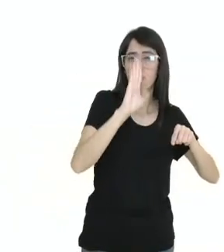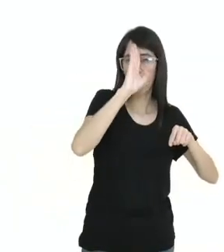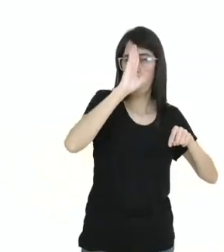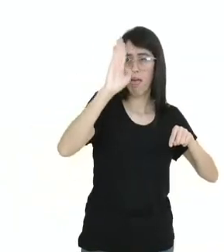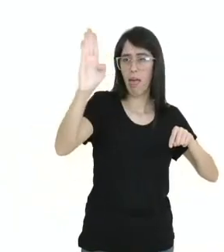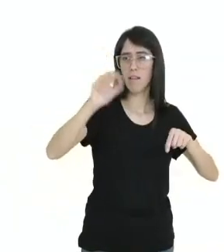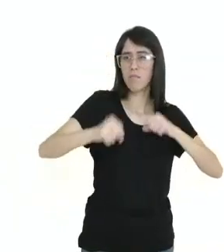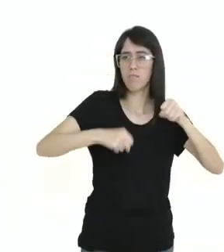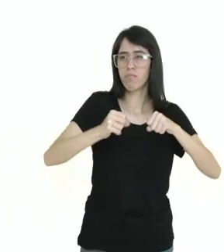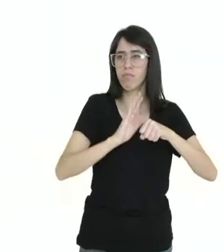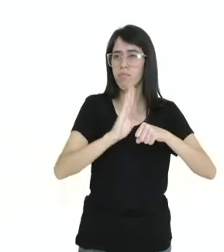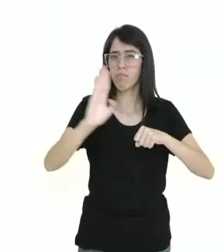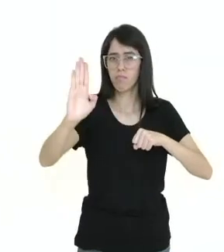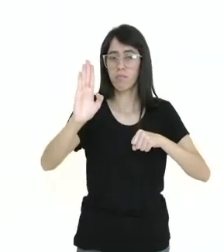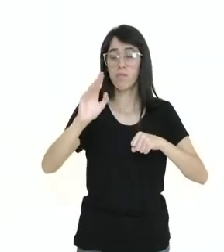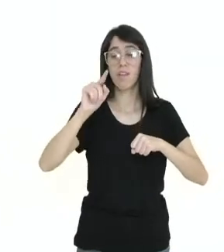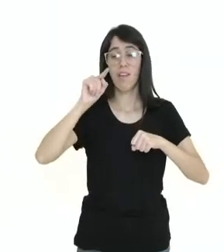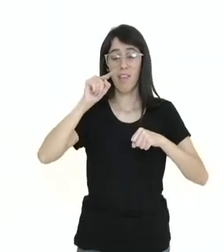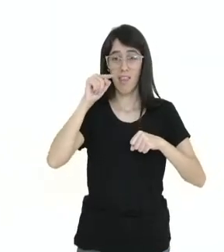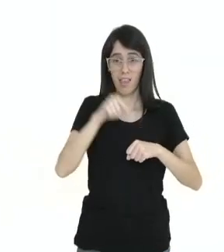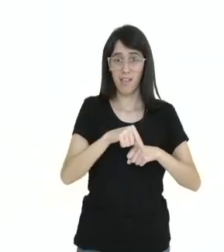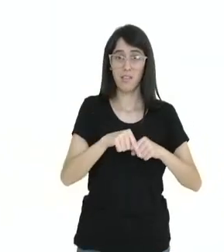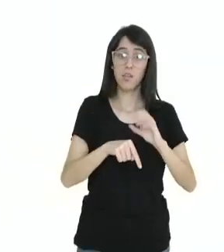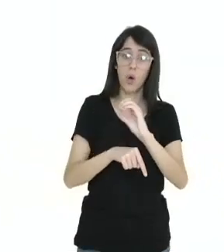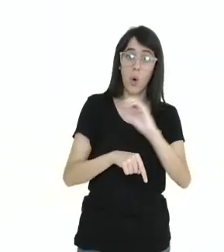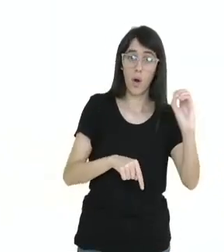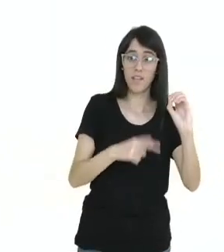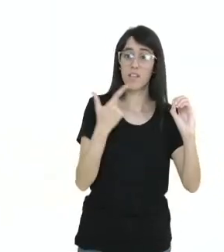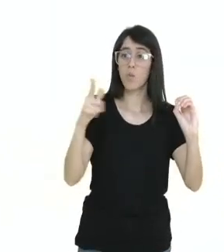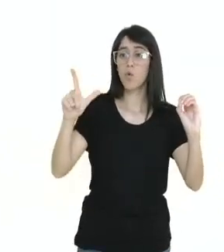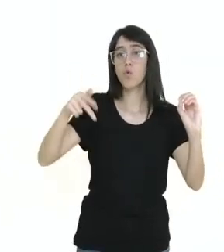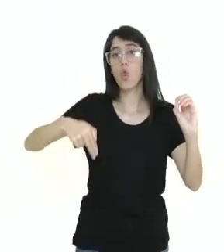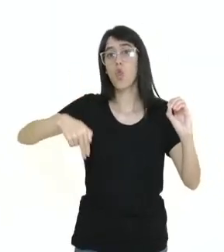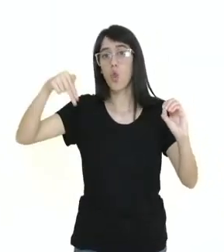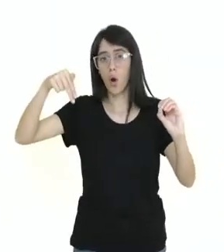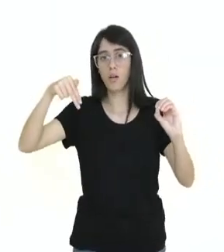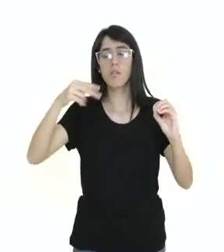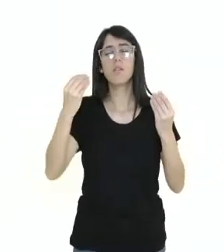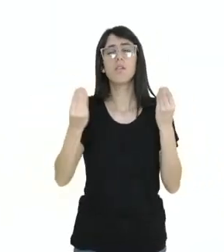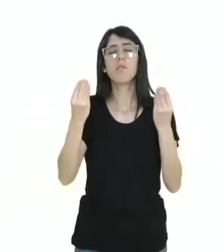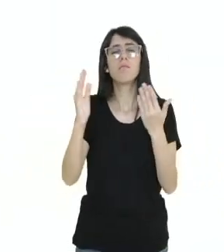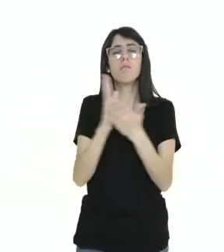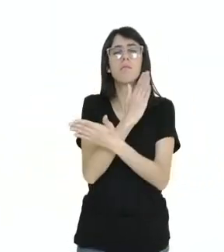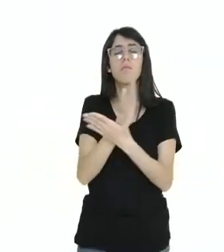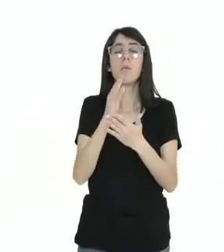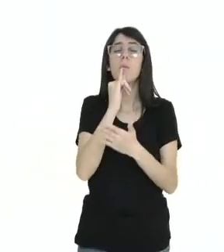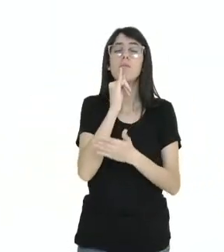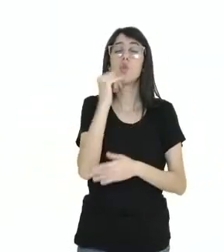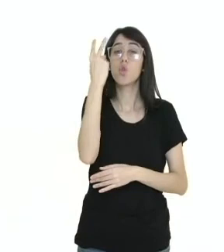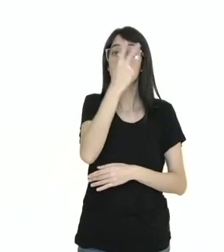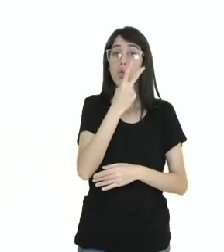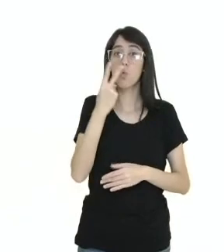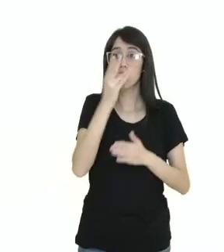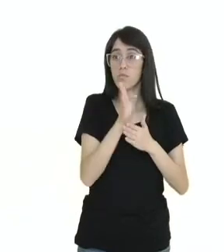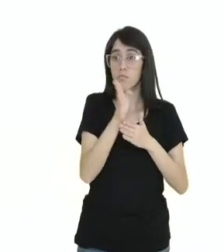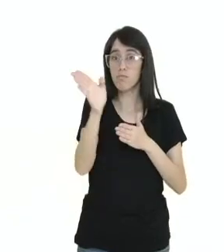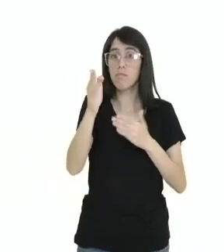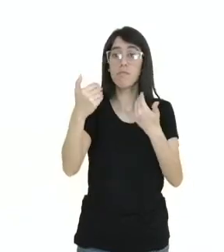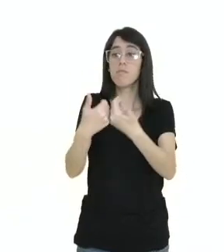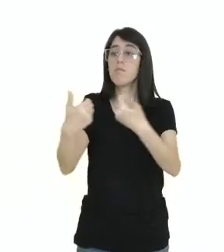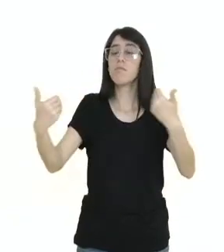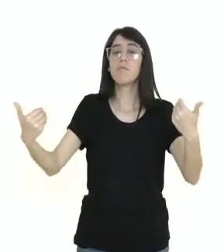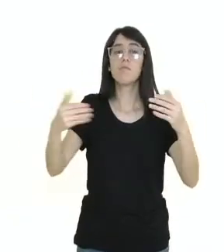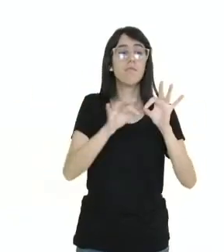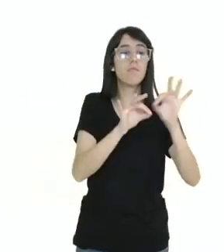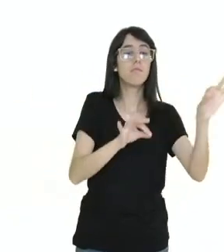direção leste e o outro em direção norte. Determine a distância que os separa depois de 2 horas, sabendo que a velocidade dos